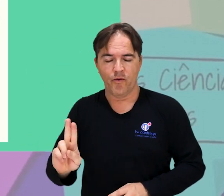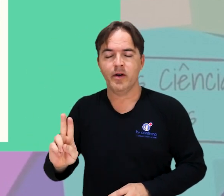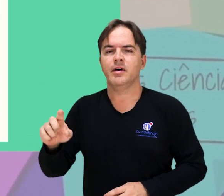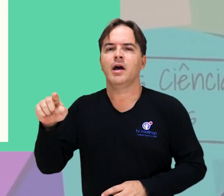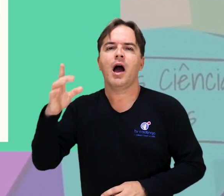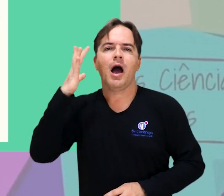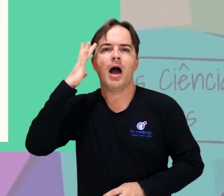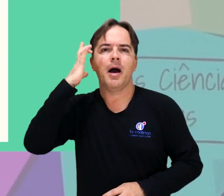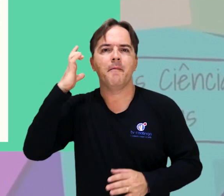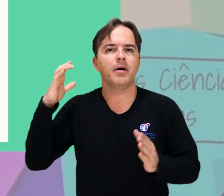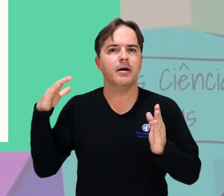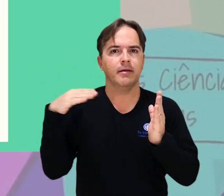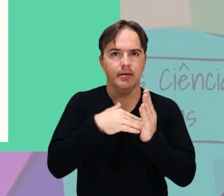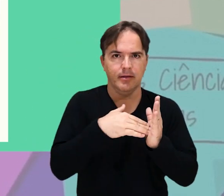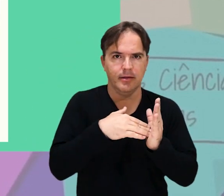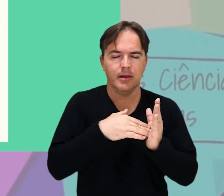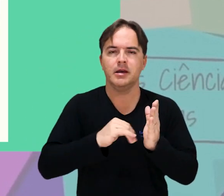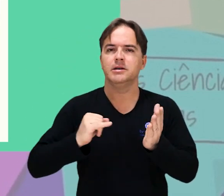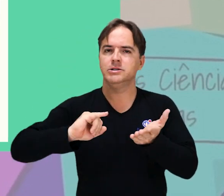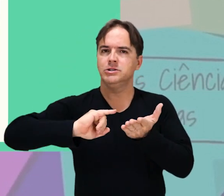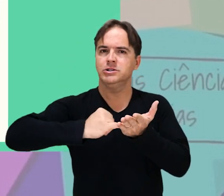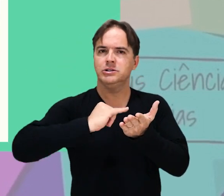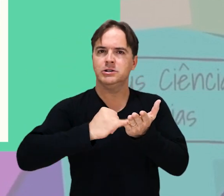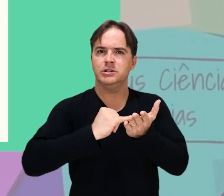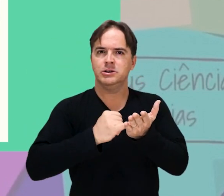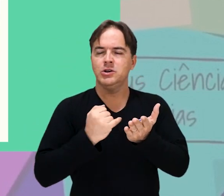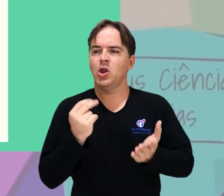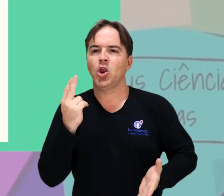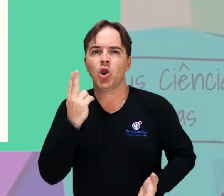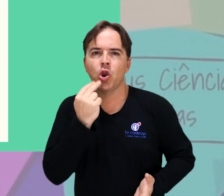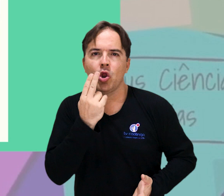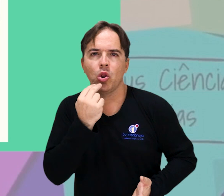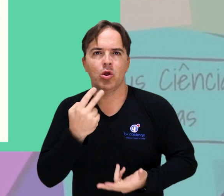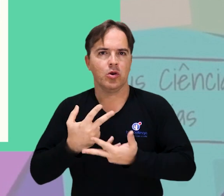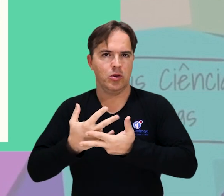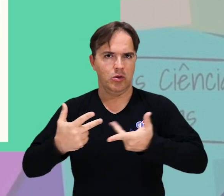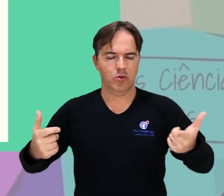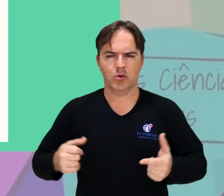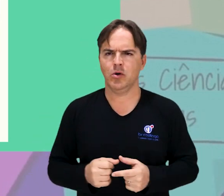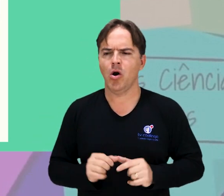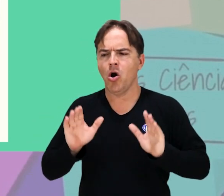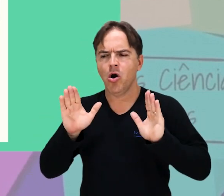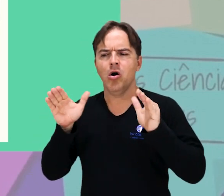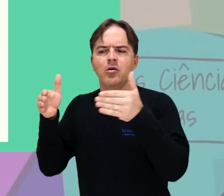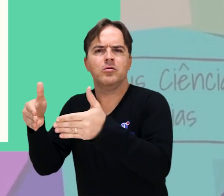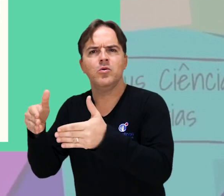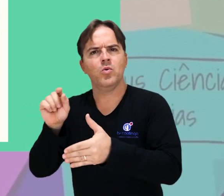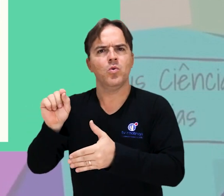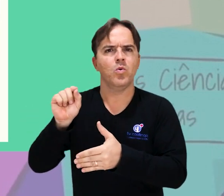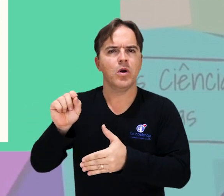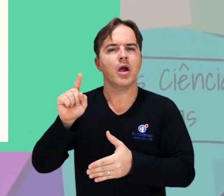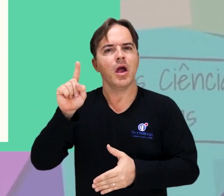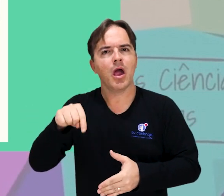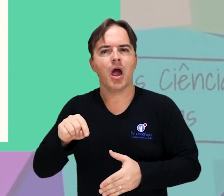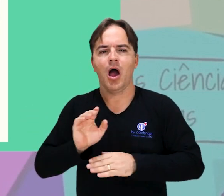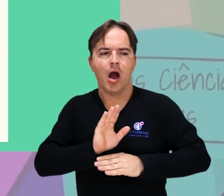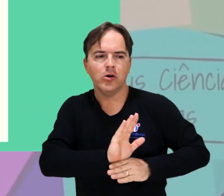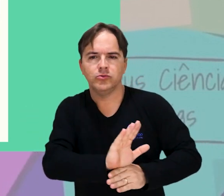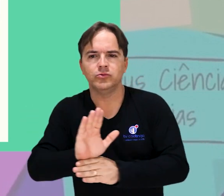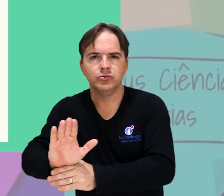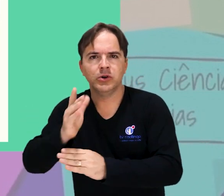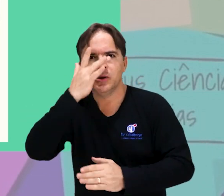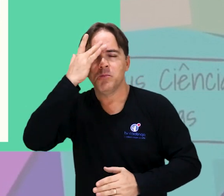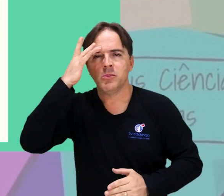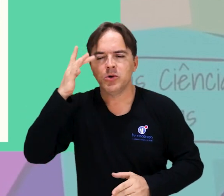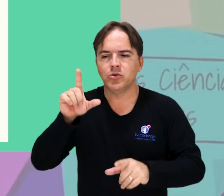inscrições para o projeto Nutri emoção a iniciativa tem como objetivo auxiliar os participantes para